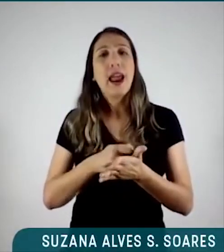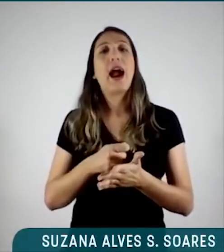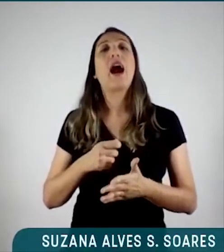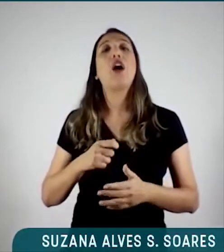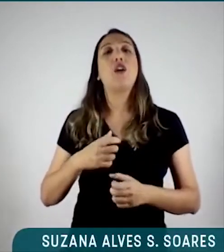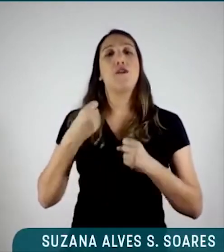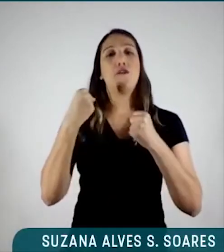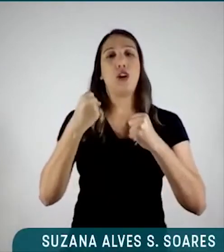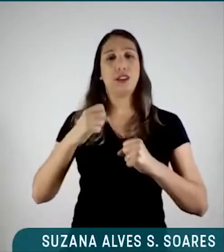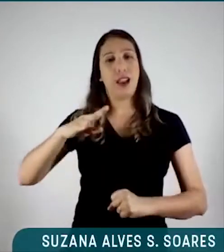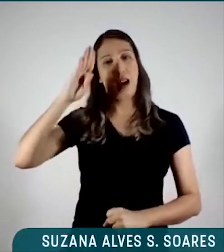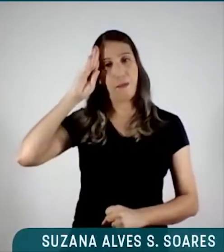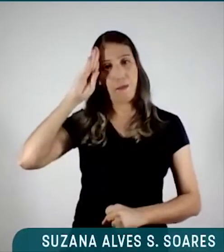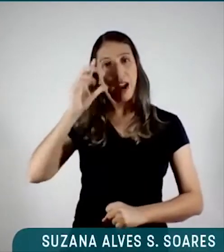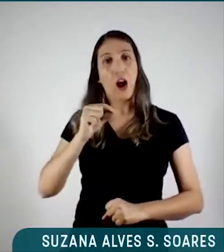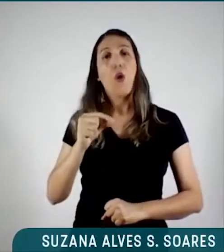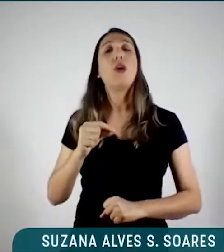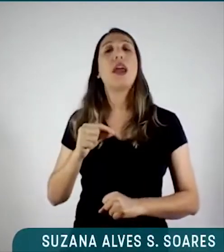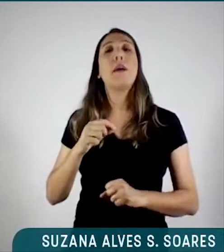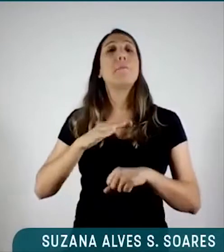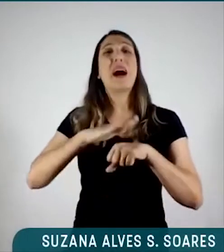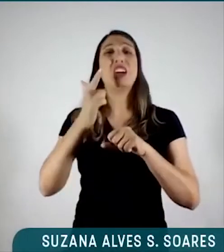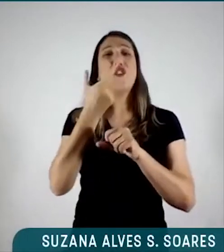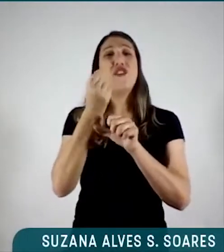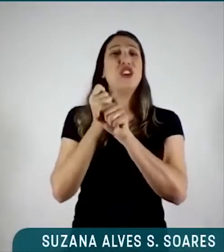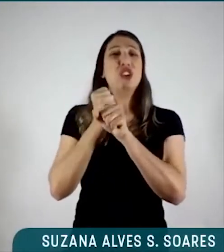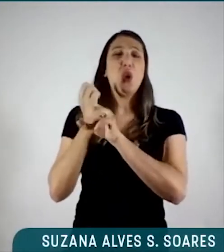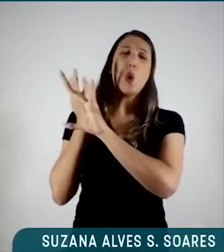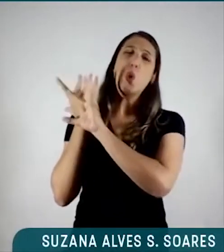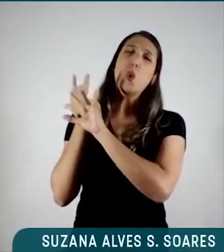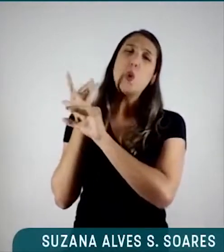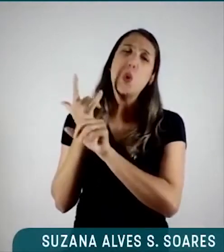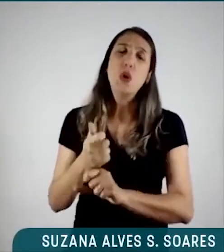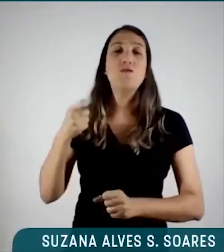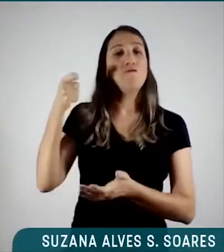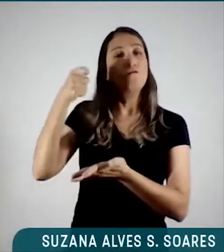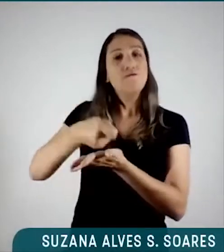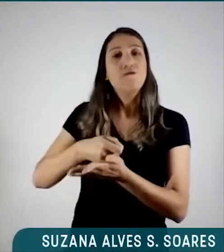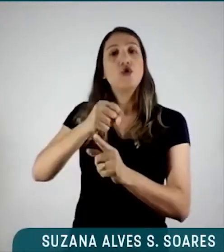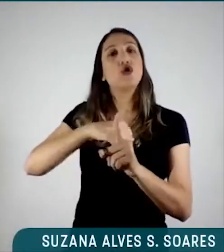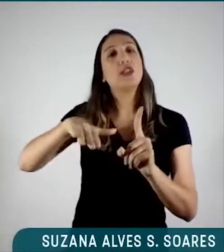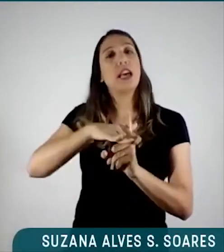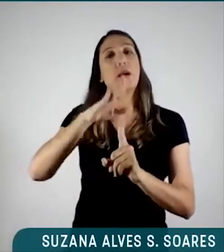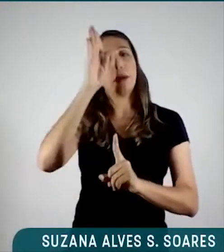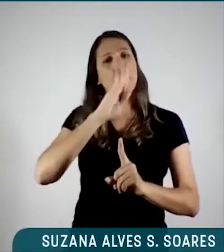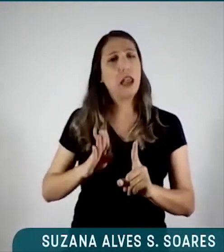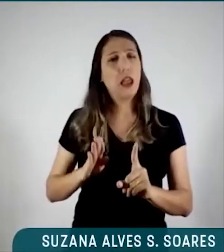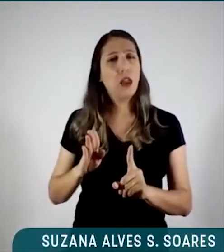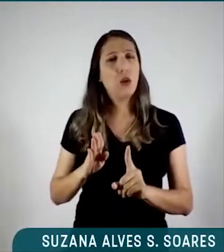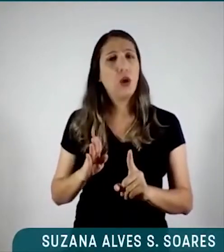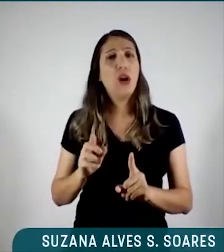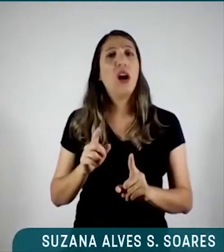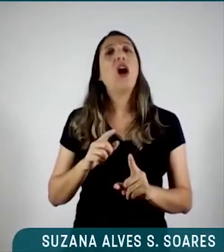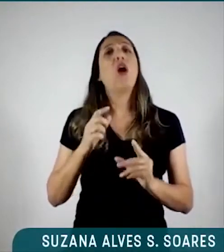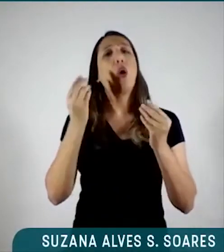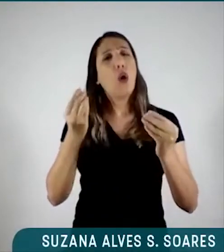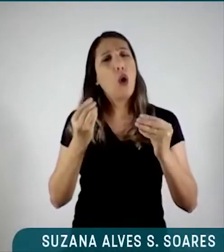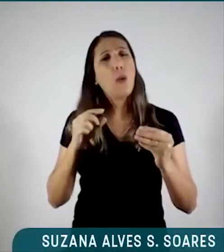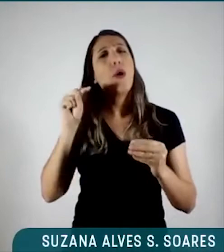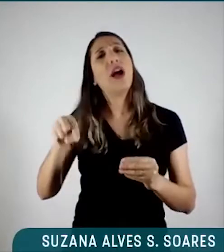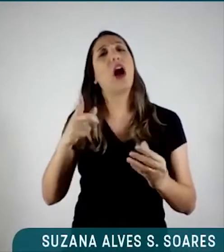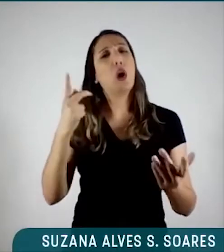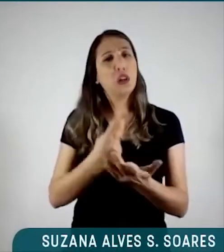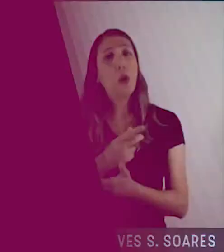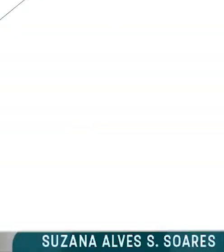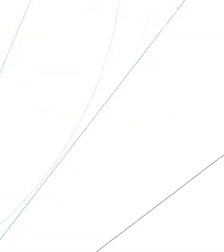aos mais de 20 anos de ditadura que ela impôs à sociedade brasileira. Imaginar que a gente estaria imune a esse tipo de retorno é